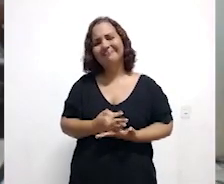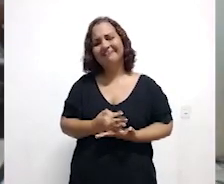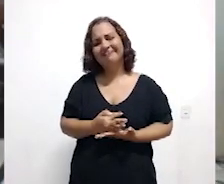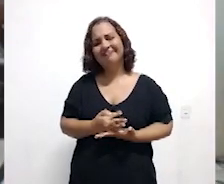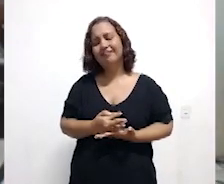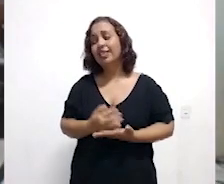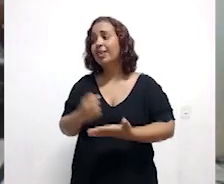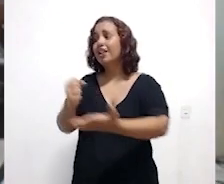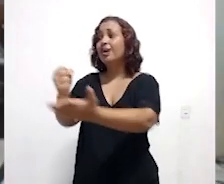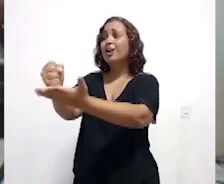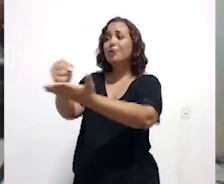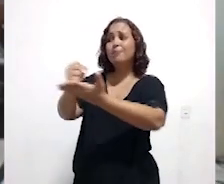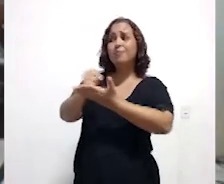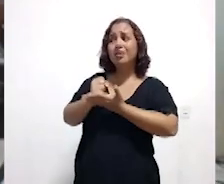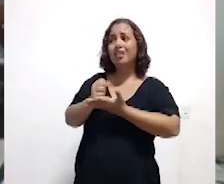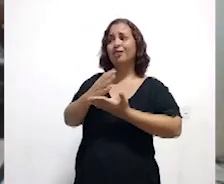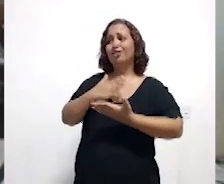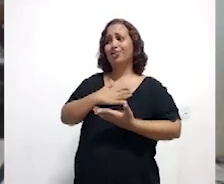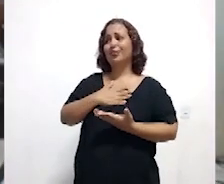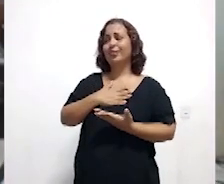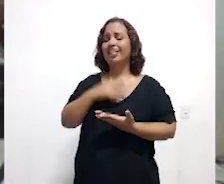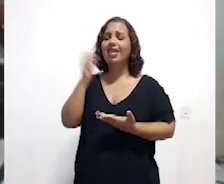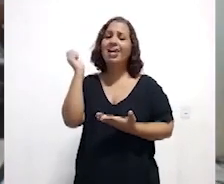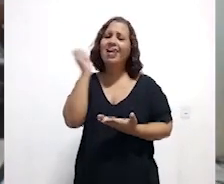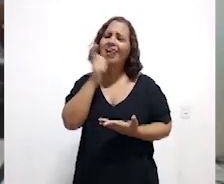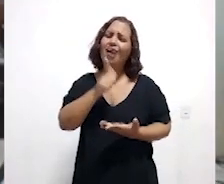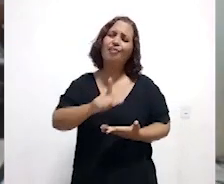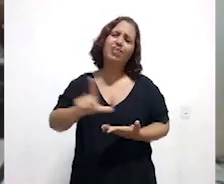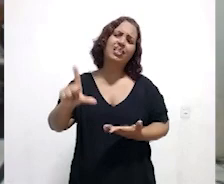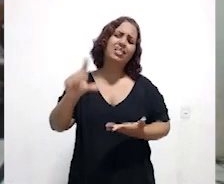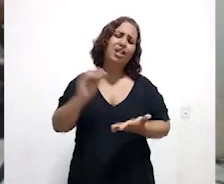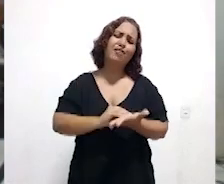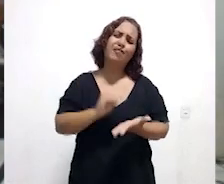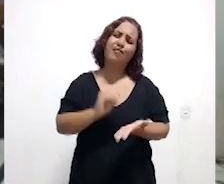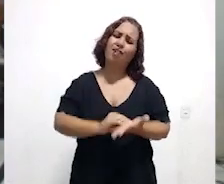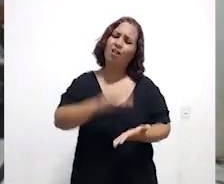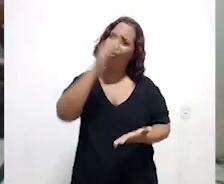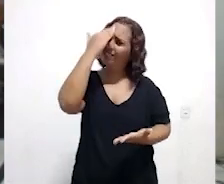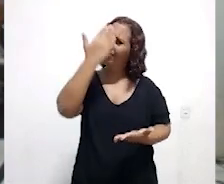Ajuda-me a vencer a minha incredulidade.